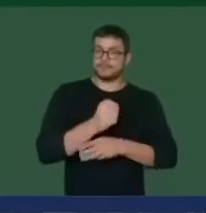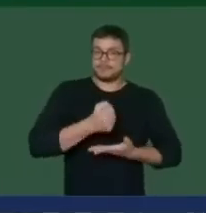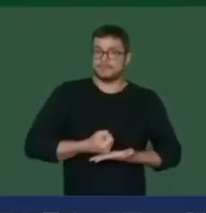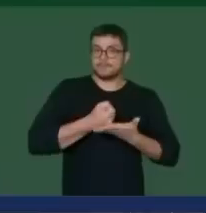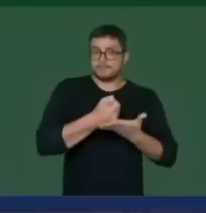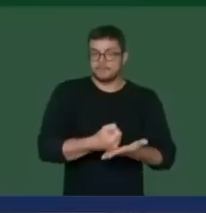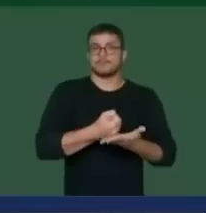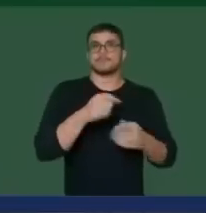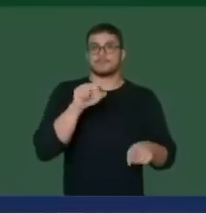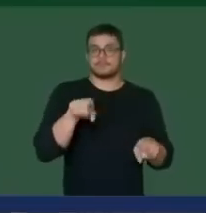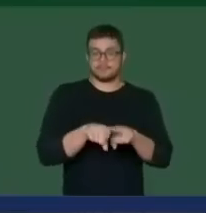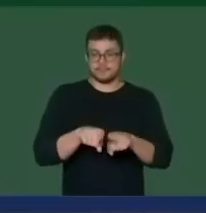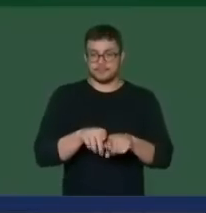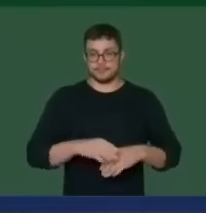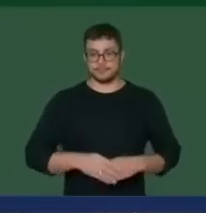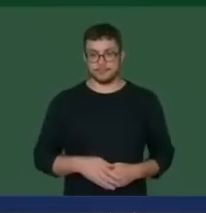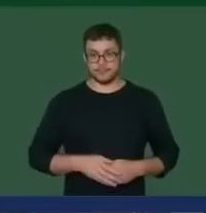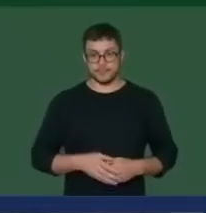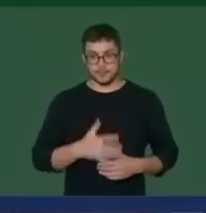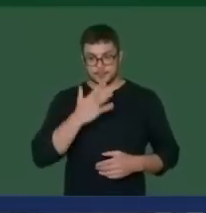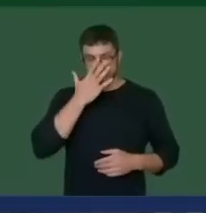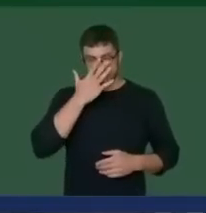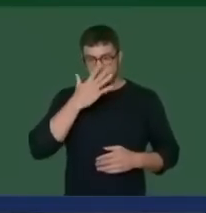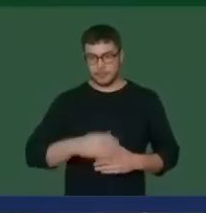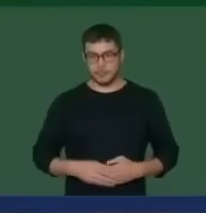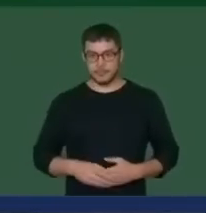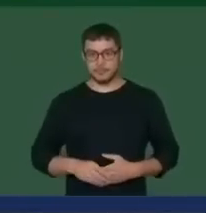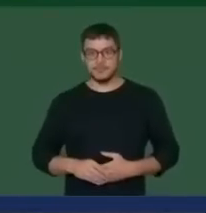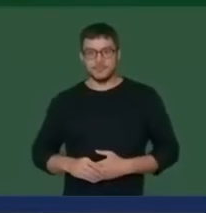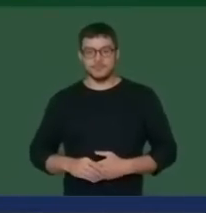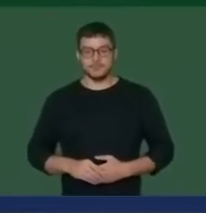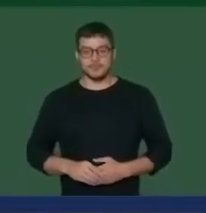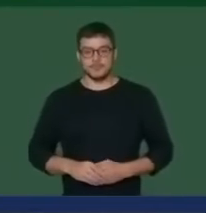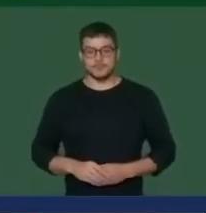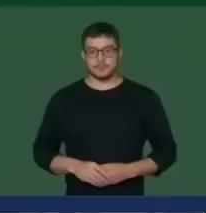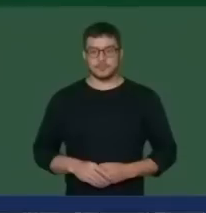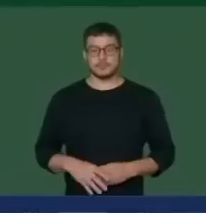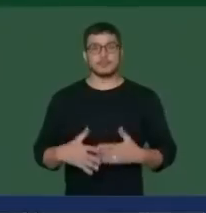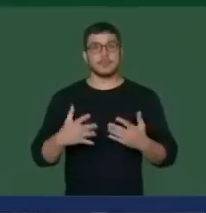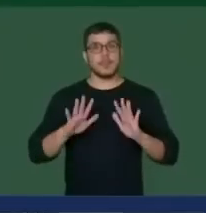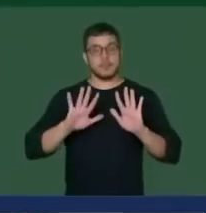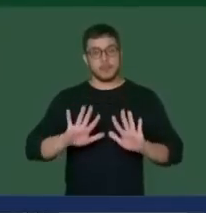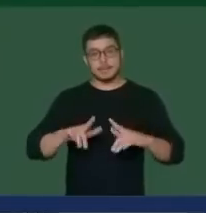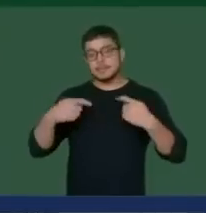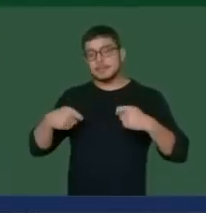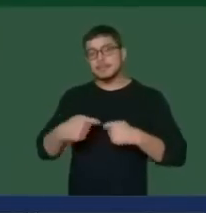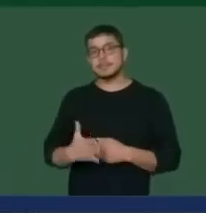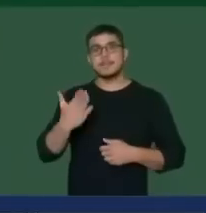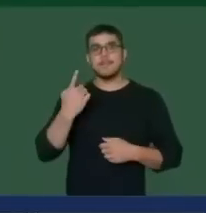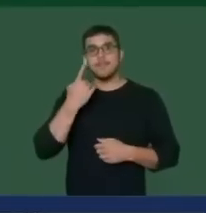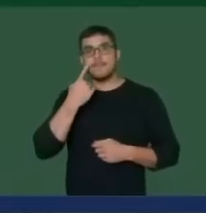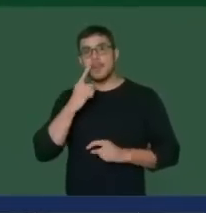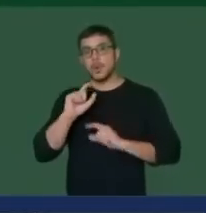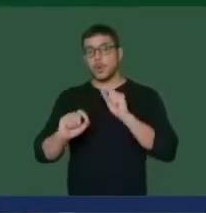todos e todas. Da mesma forma, temos de olhar com responsabilidade para